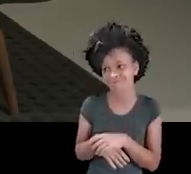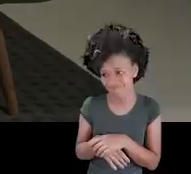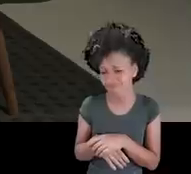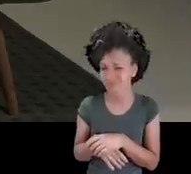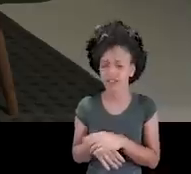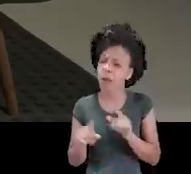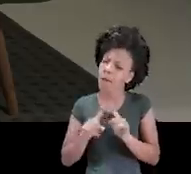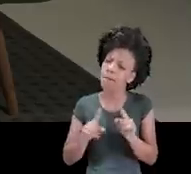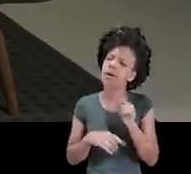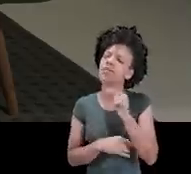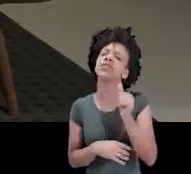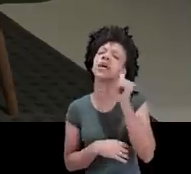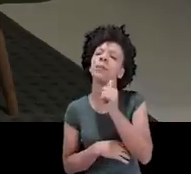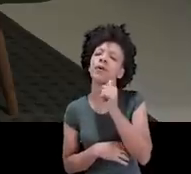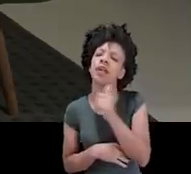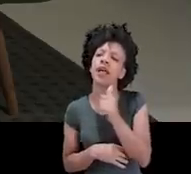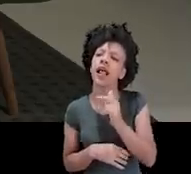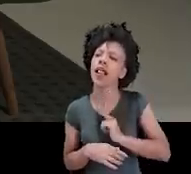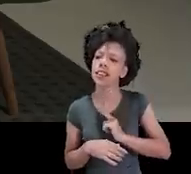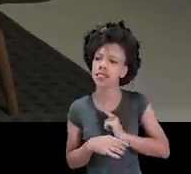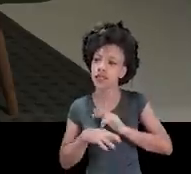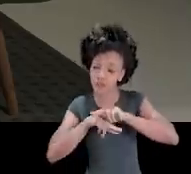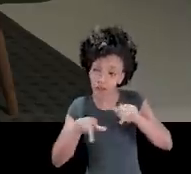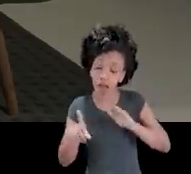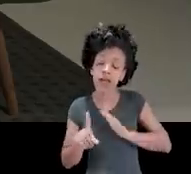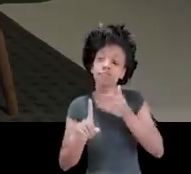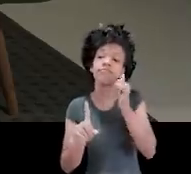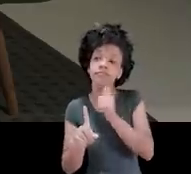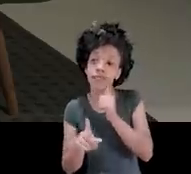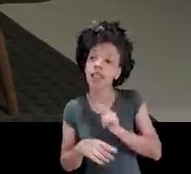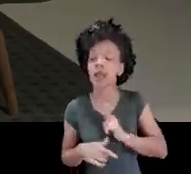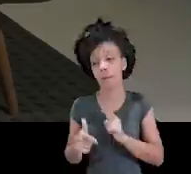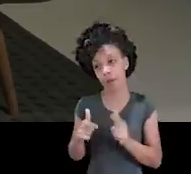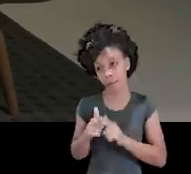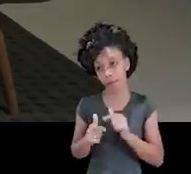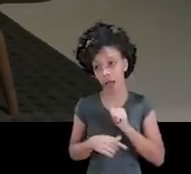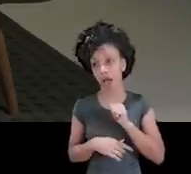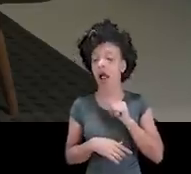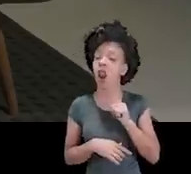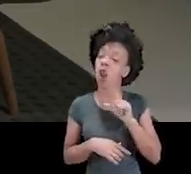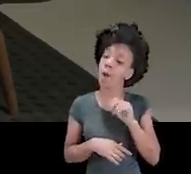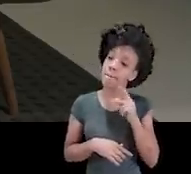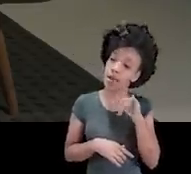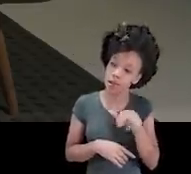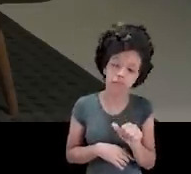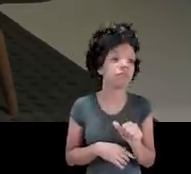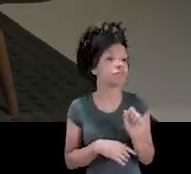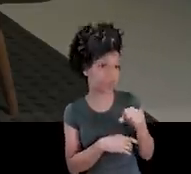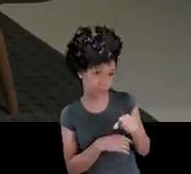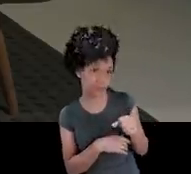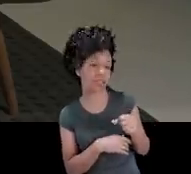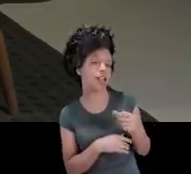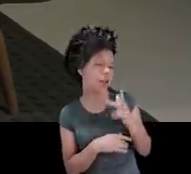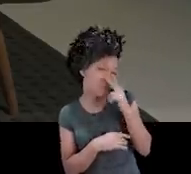Mas você, por ser mulher, você deve ter muitas mulheres que têm o problema da alopecia que devem ir atrás de você. Sim, e eu acho isso maravilhoso.